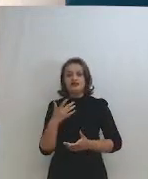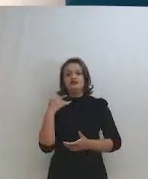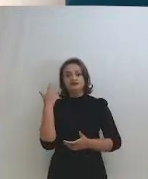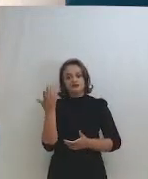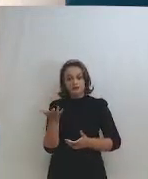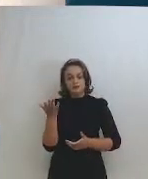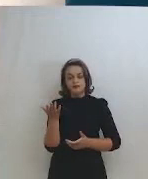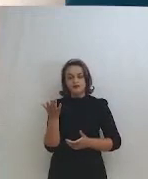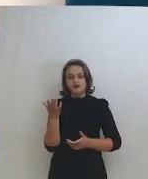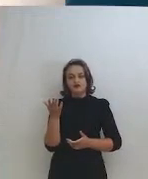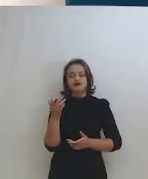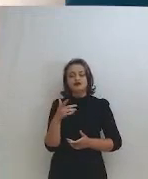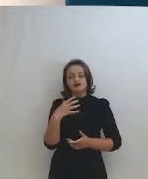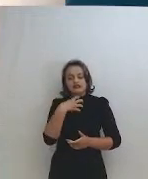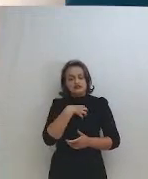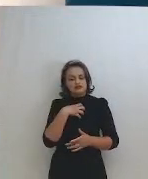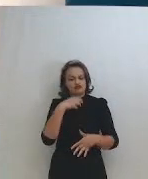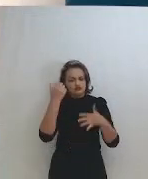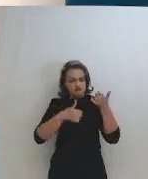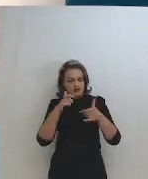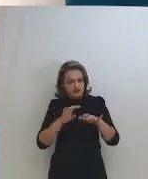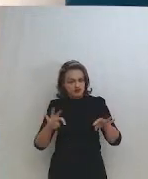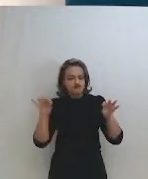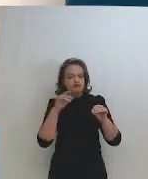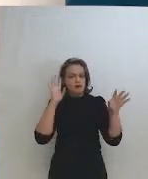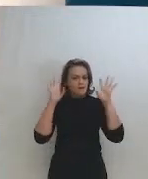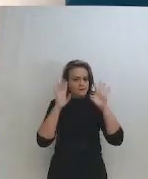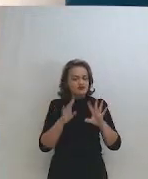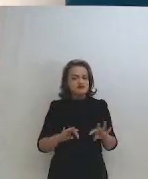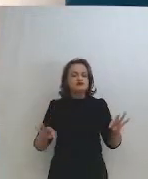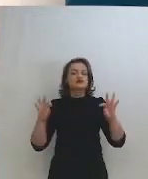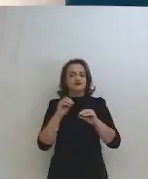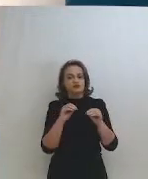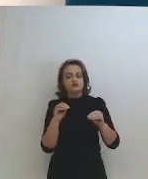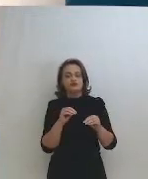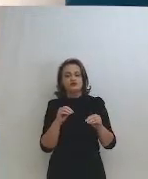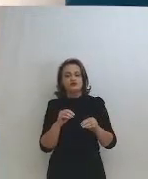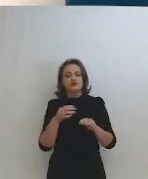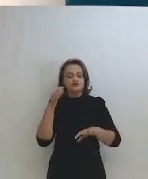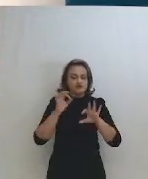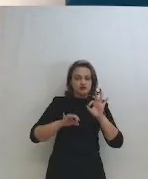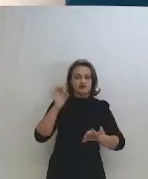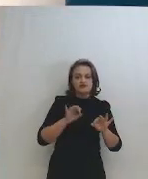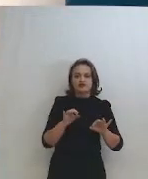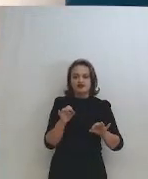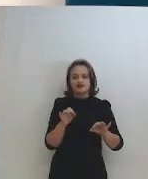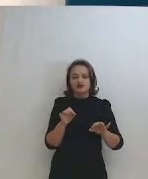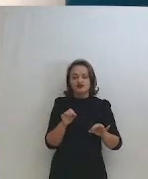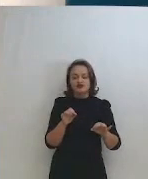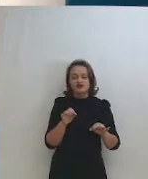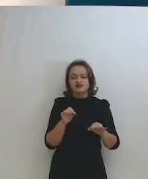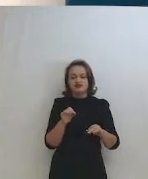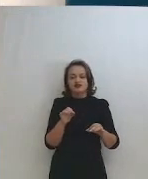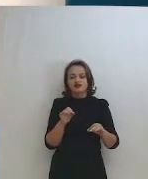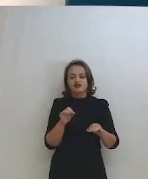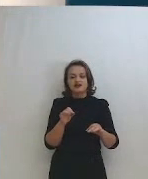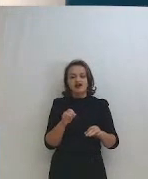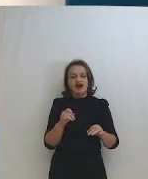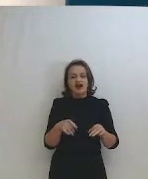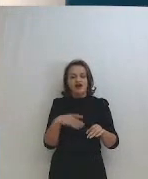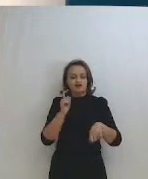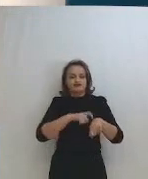sentido, considerando tudo que já foi aqui exposado mediante ao excesso de prazo